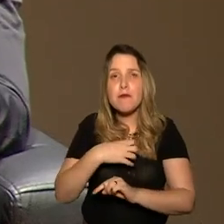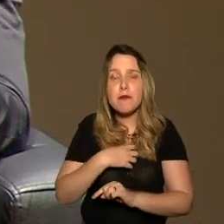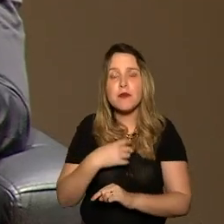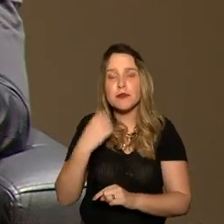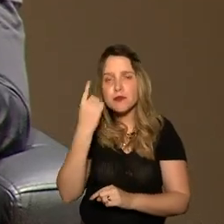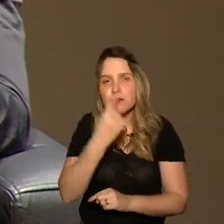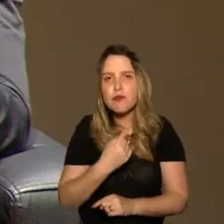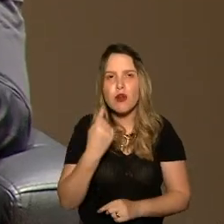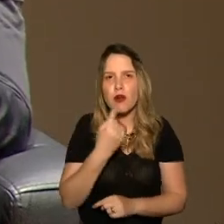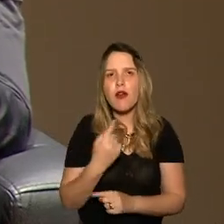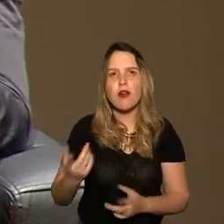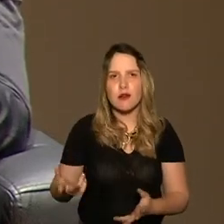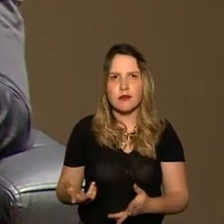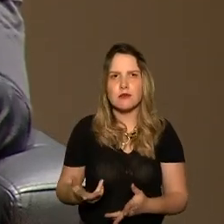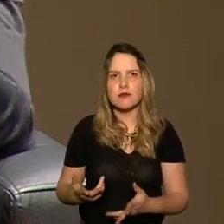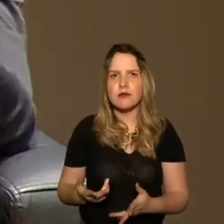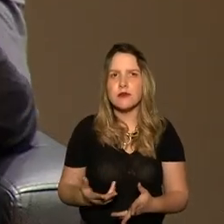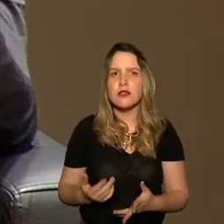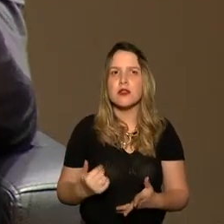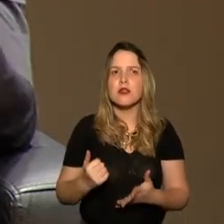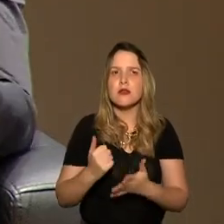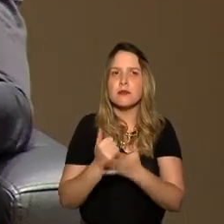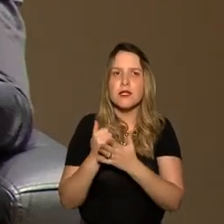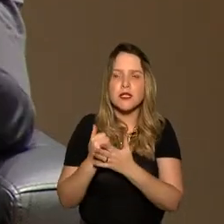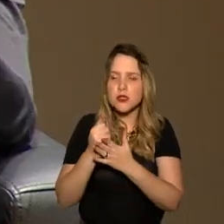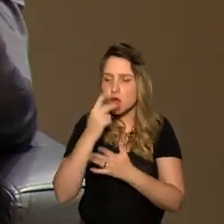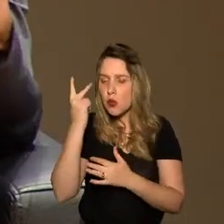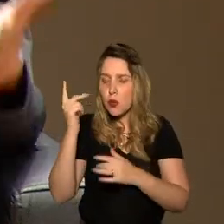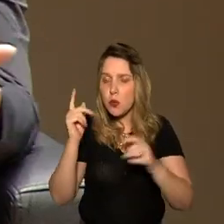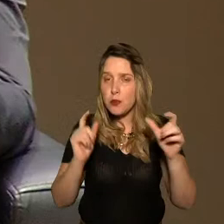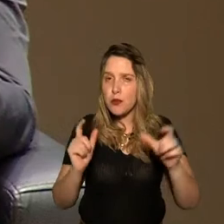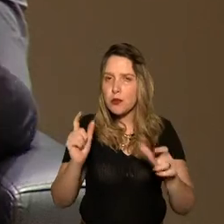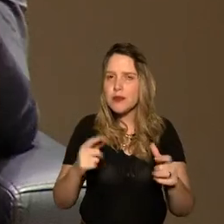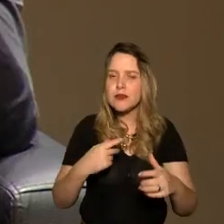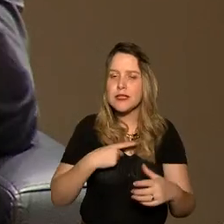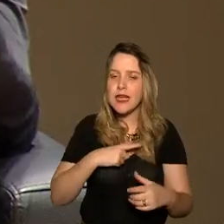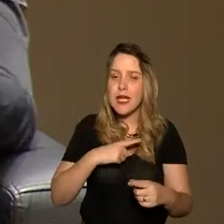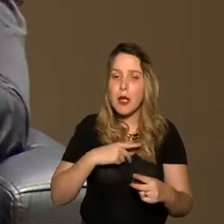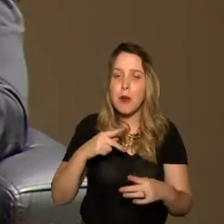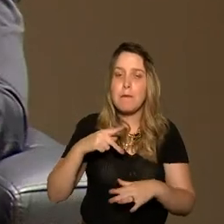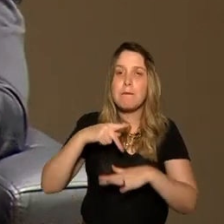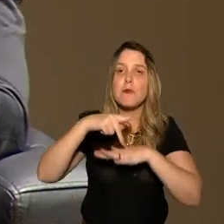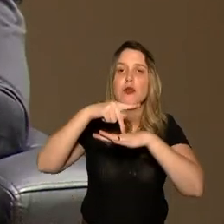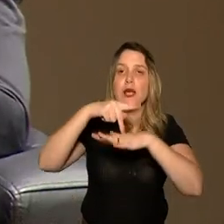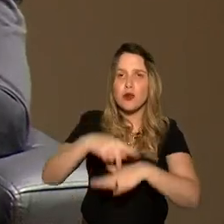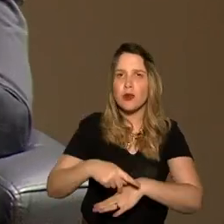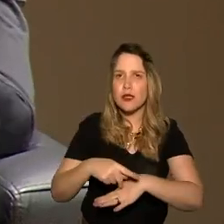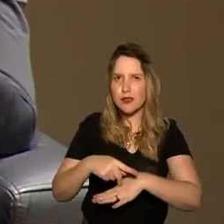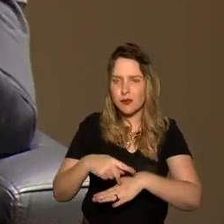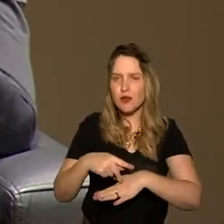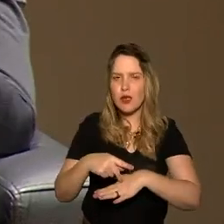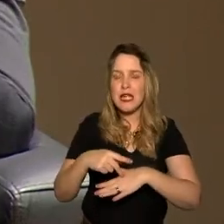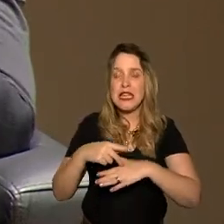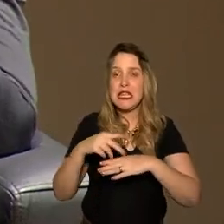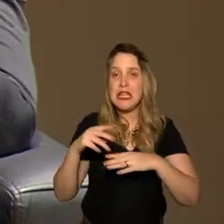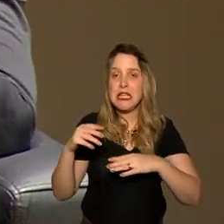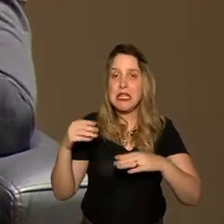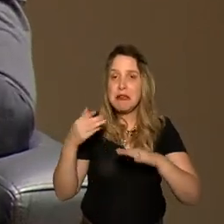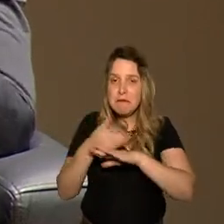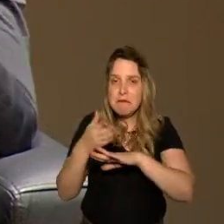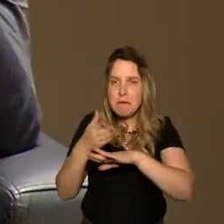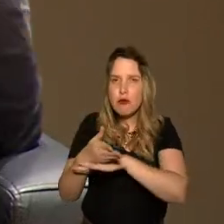esse para que esse público se sinta acolhido e volte nas instituições culturais